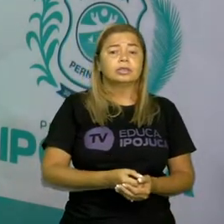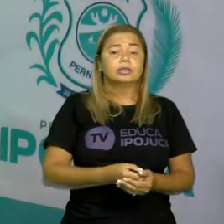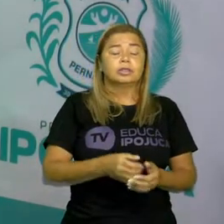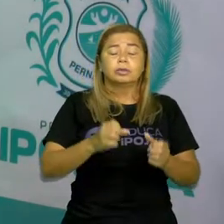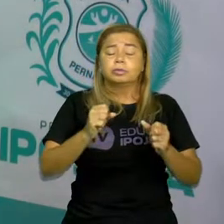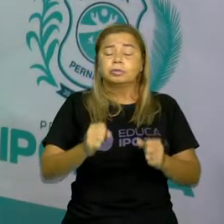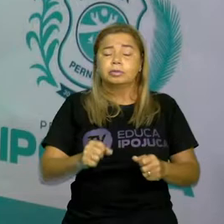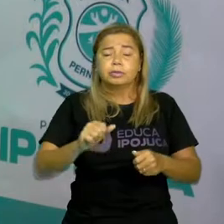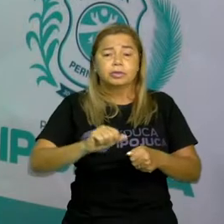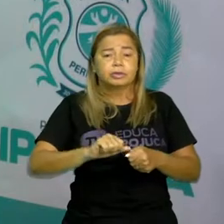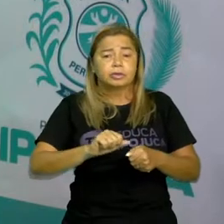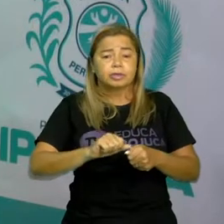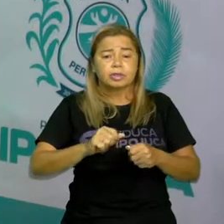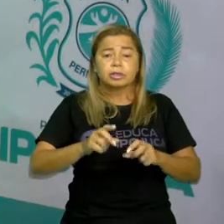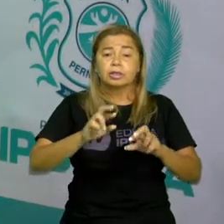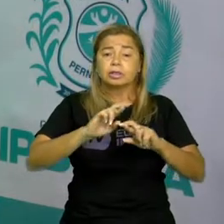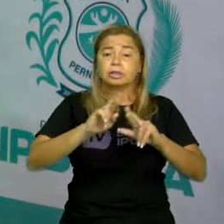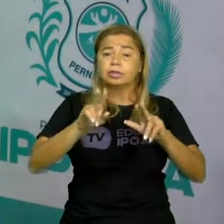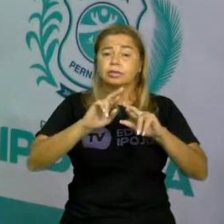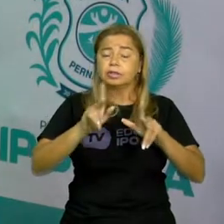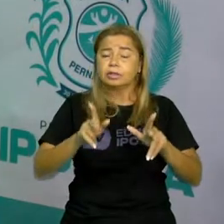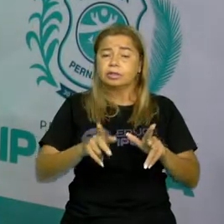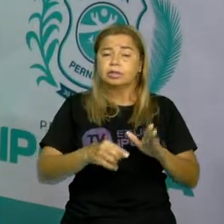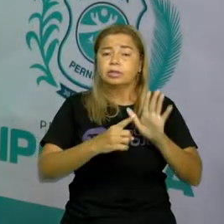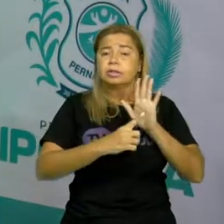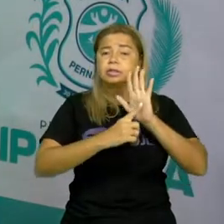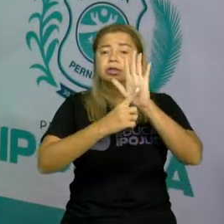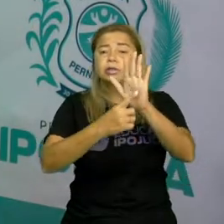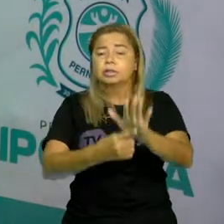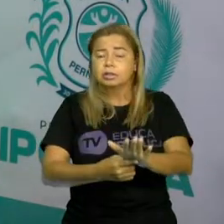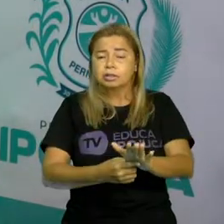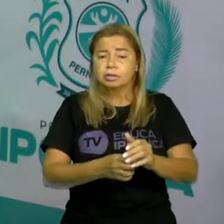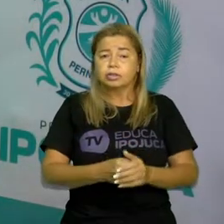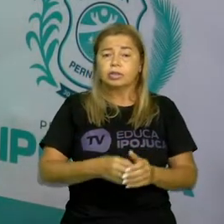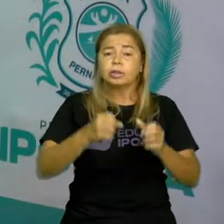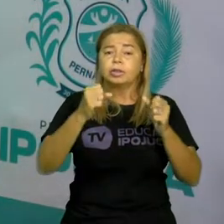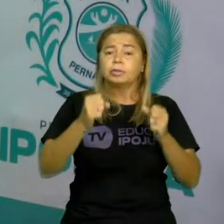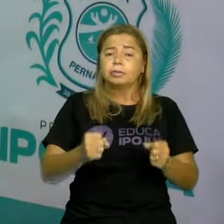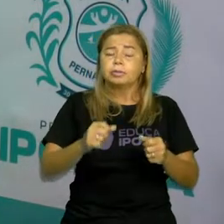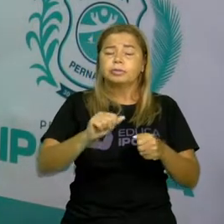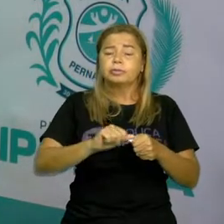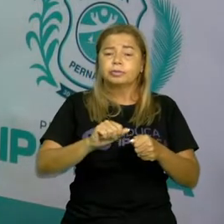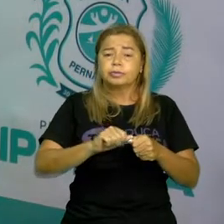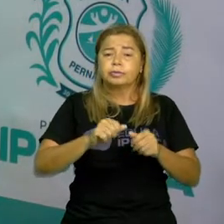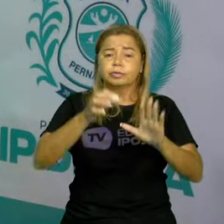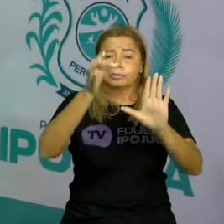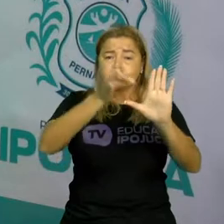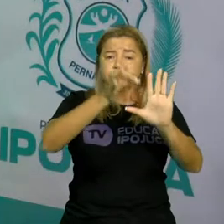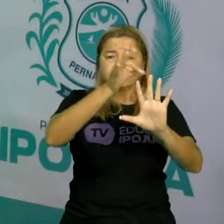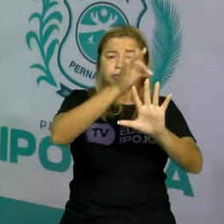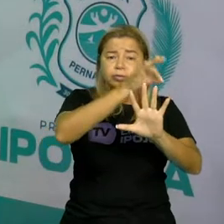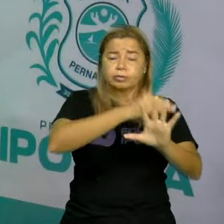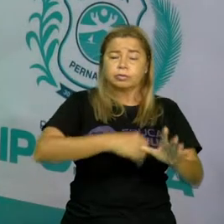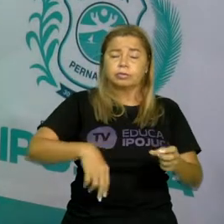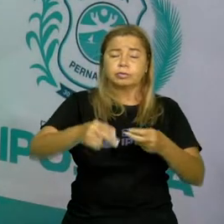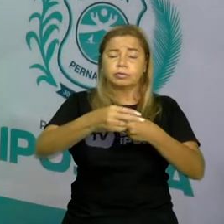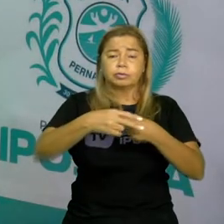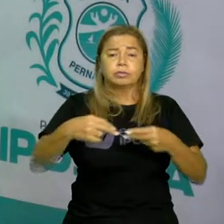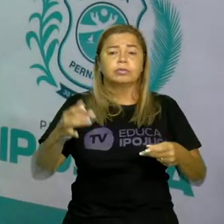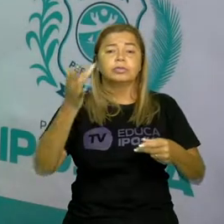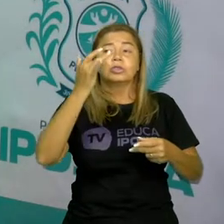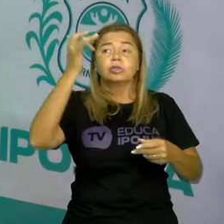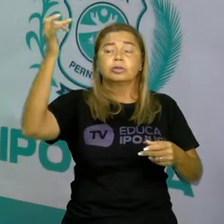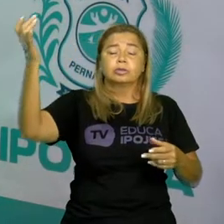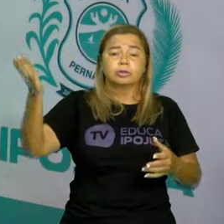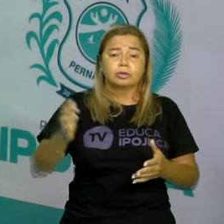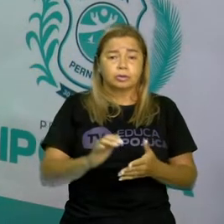Posso fazer no ábaco, no material dourado, posso fazer a decomposição dele, a decomposição